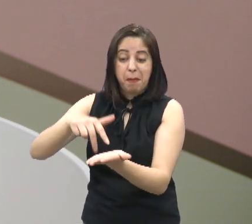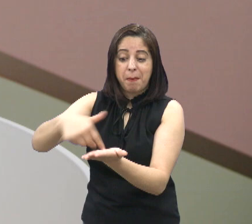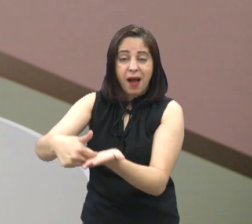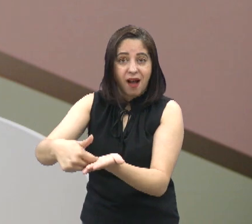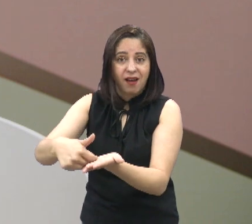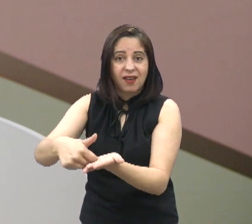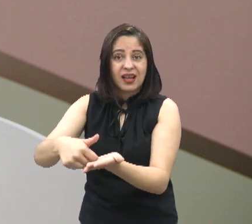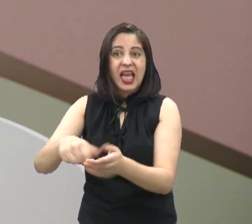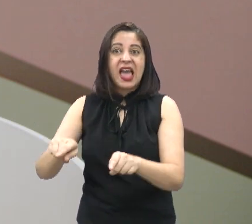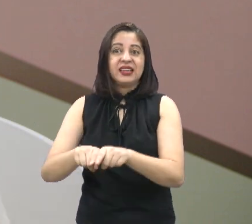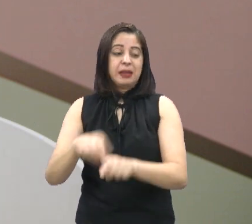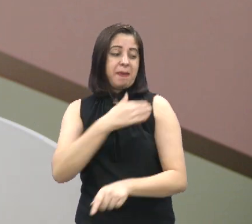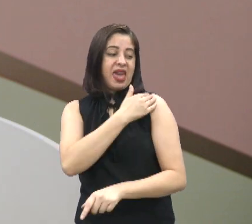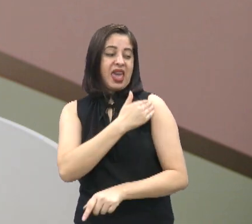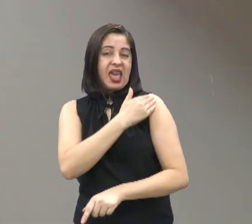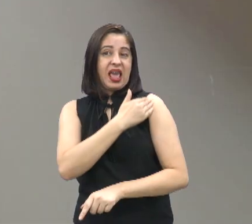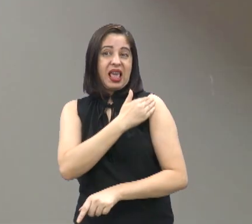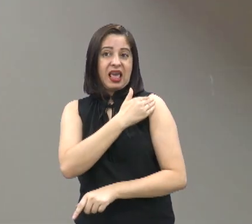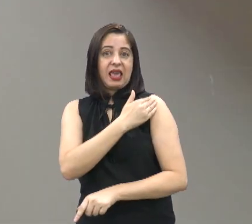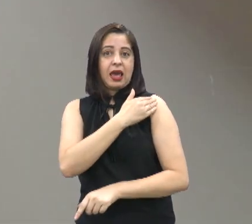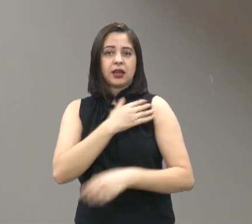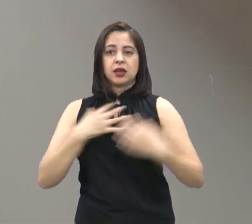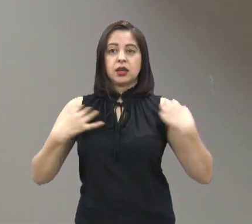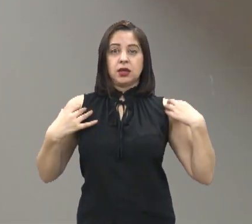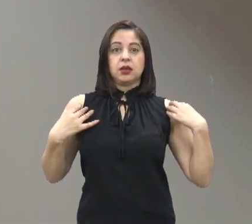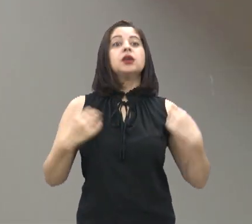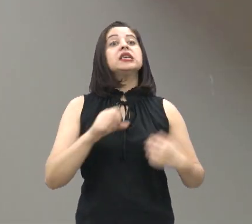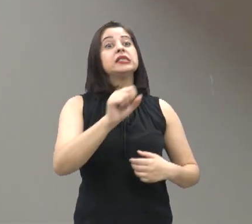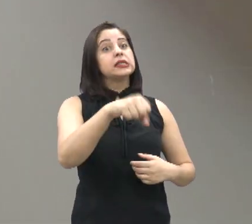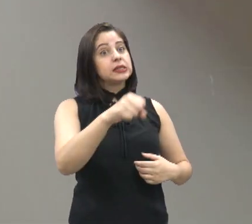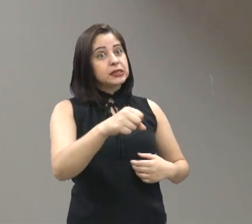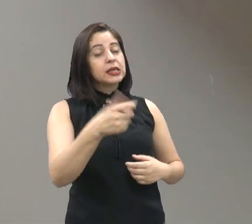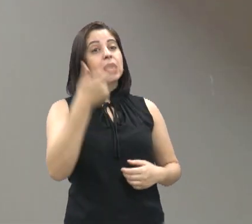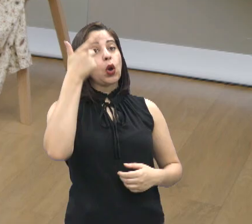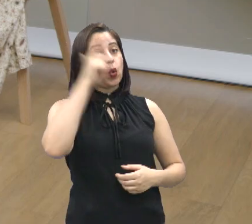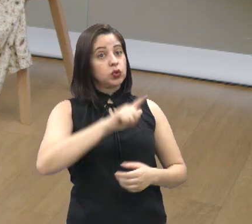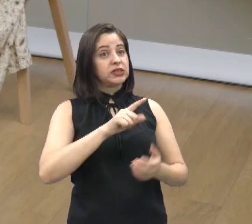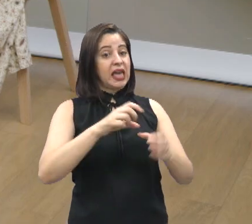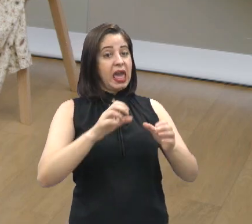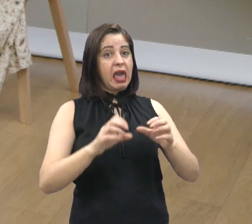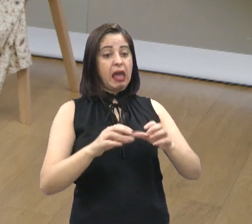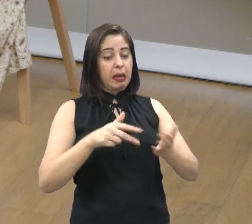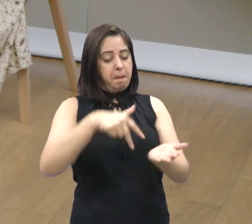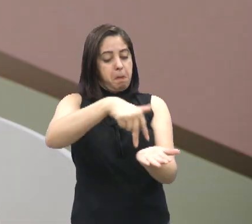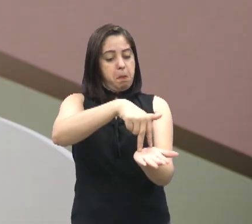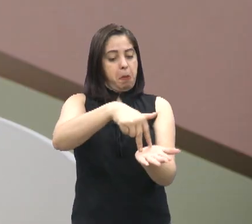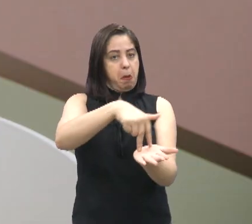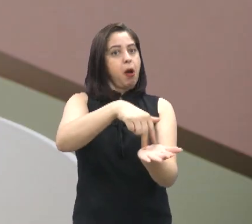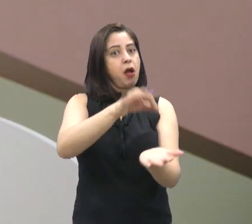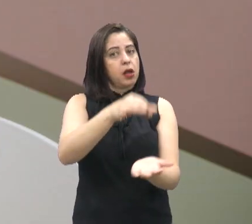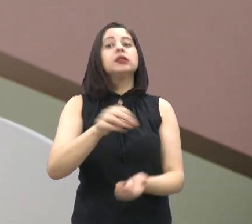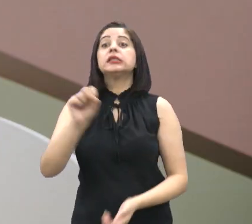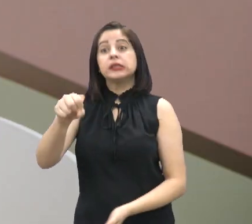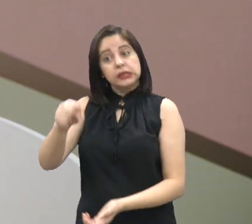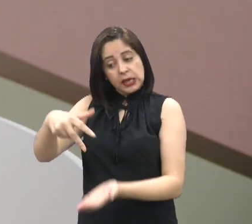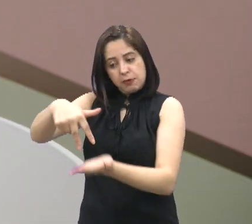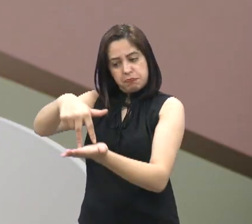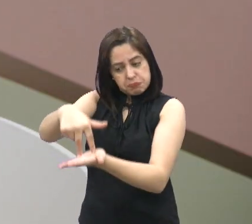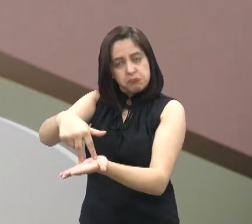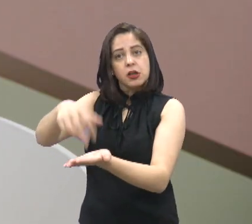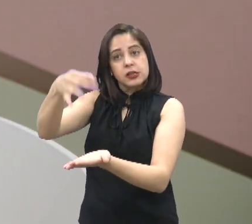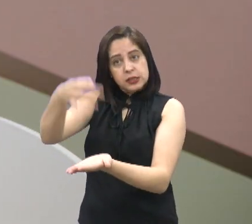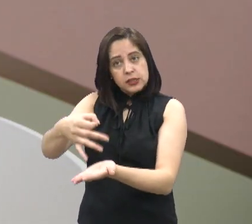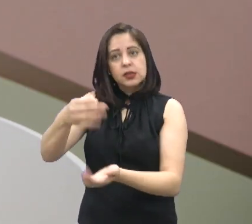menos tendão. Fica mais independente, consegue fazer as atividades, né, o ali. equilíbrio. Então, o fortalecimento